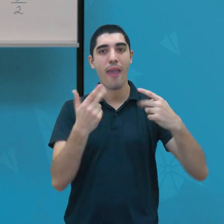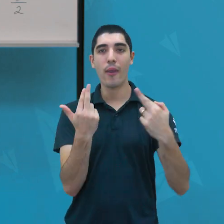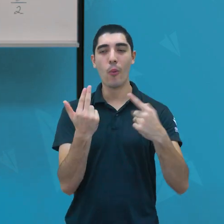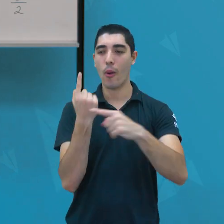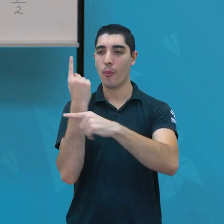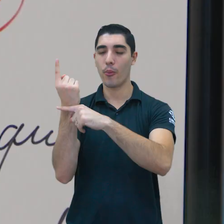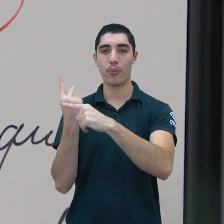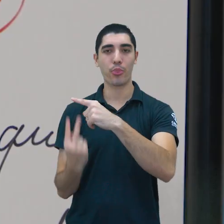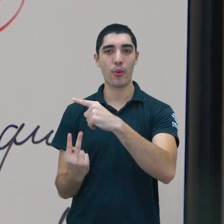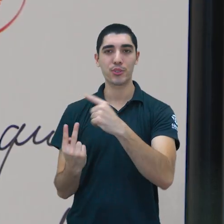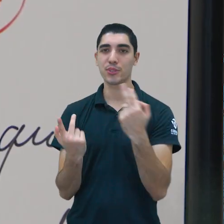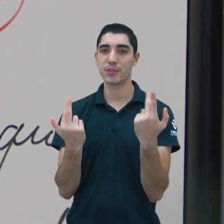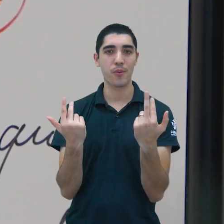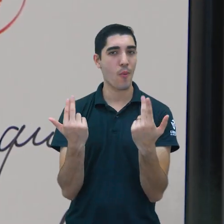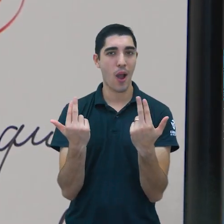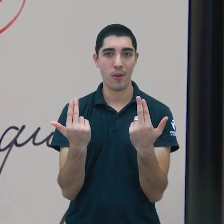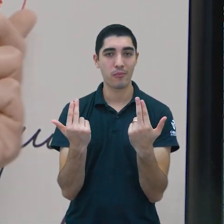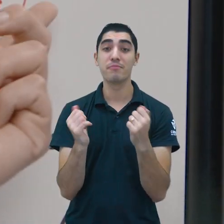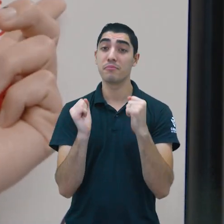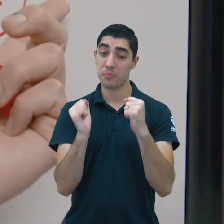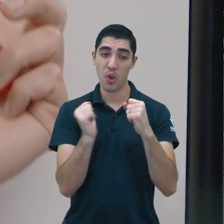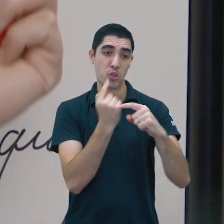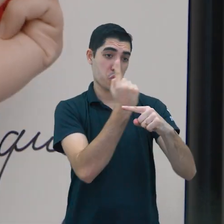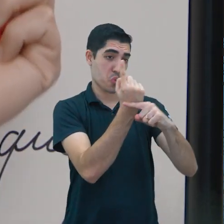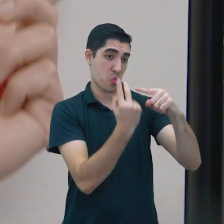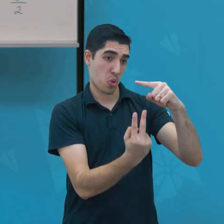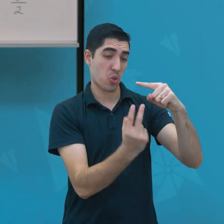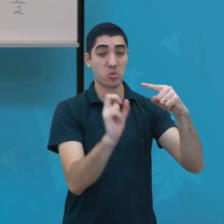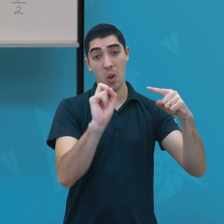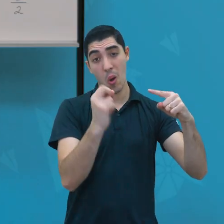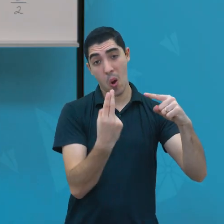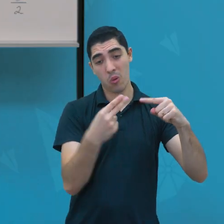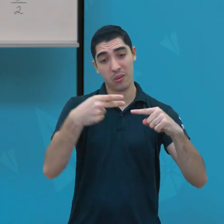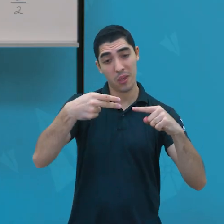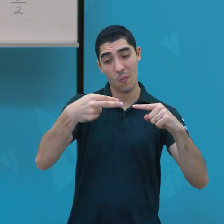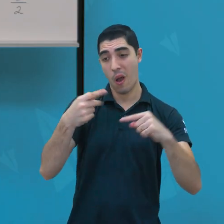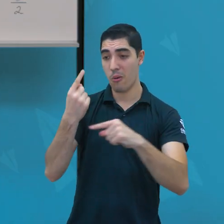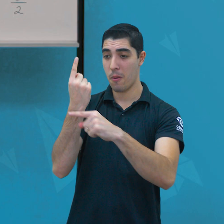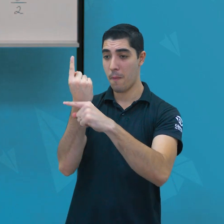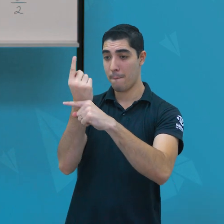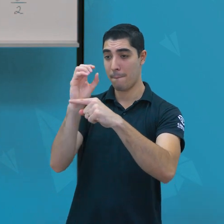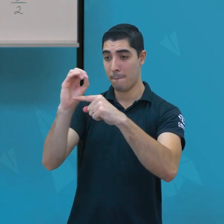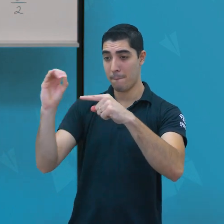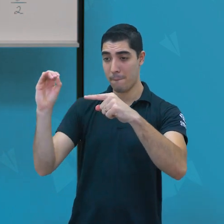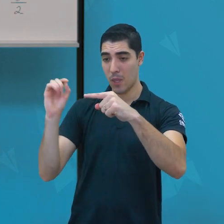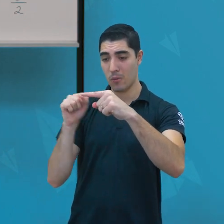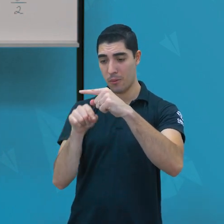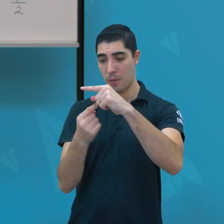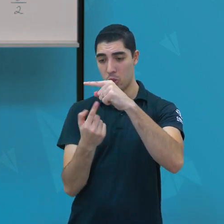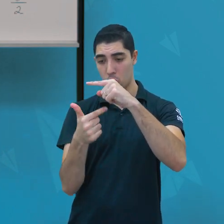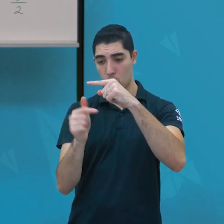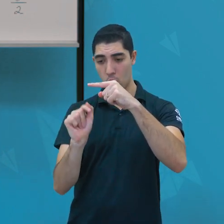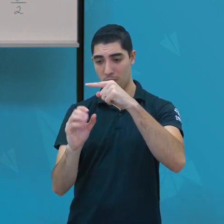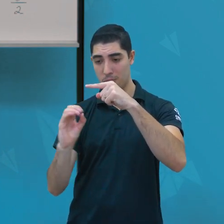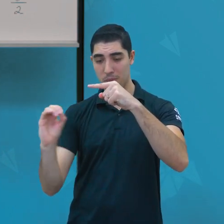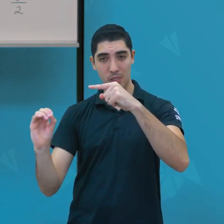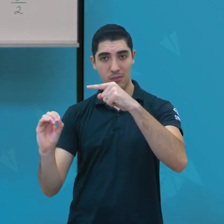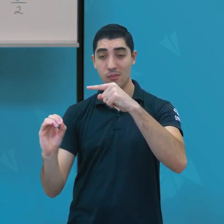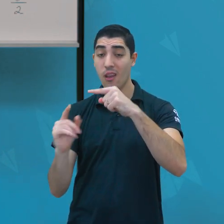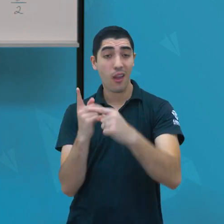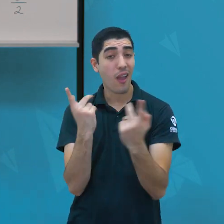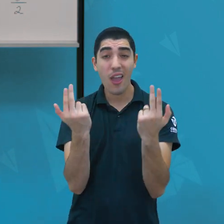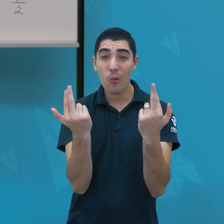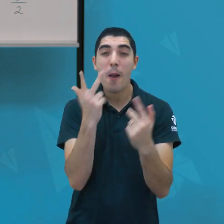trás são as mesmas frações. Eu posso escrever elas de forma diferente, mas elas possuem a mesma razão. Está falando da metade,